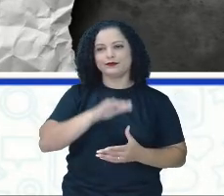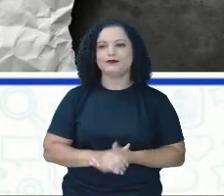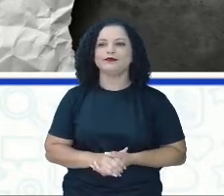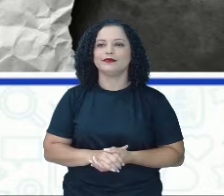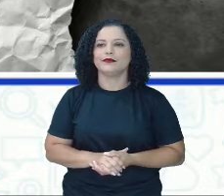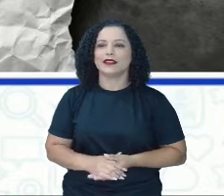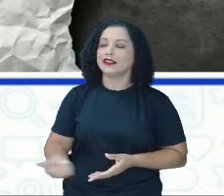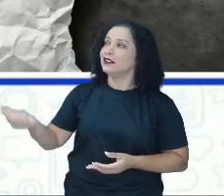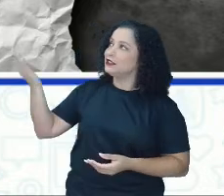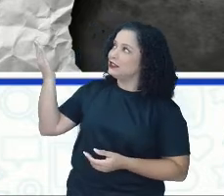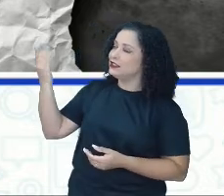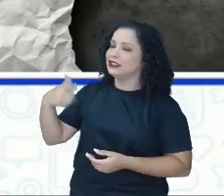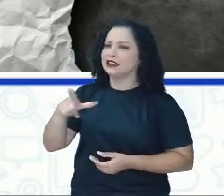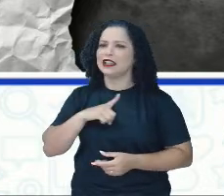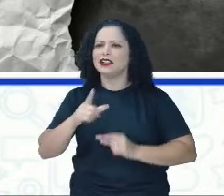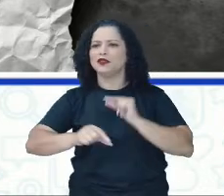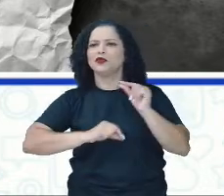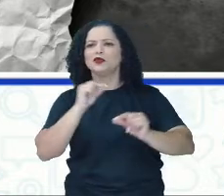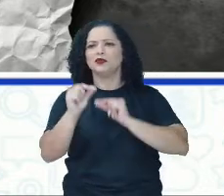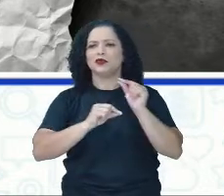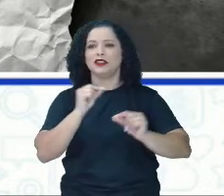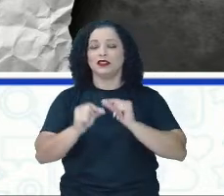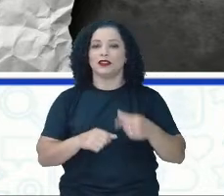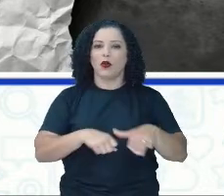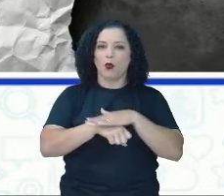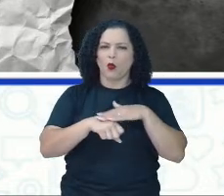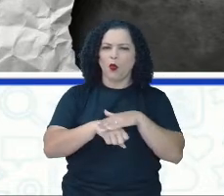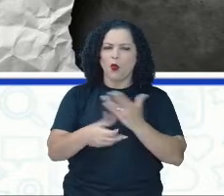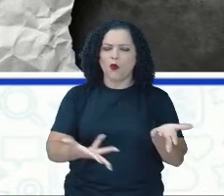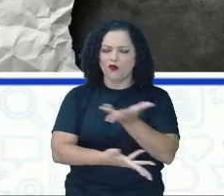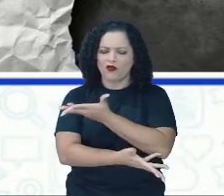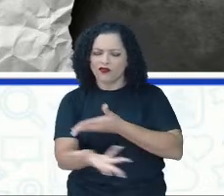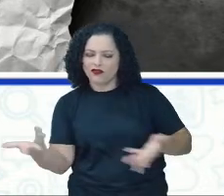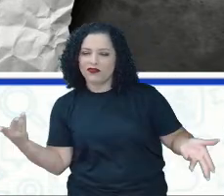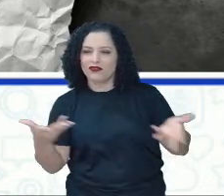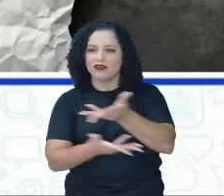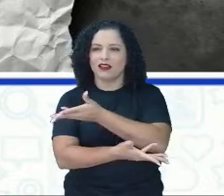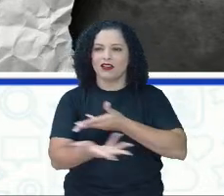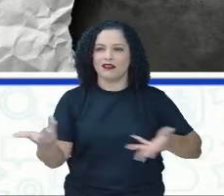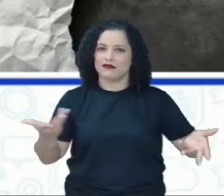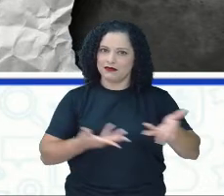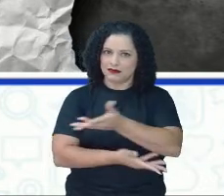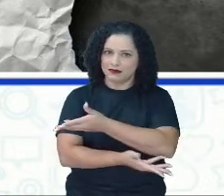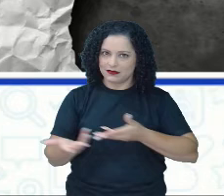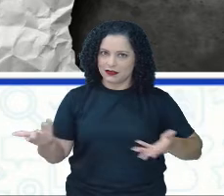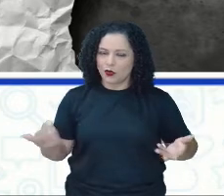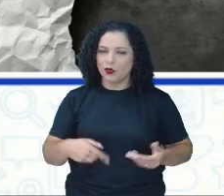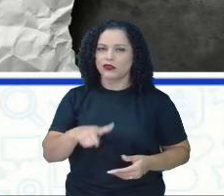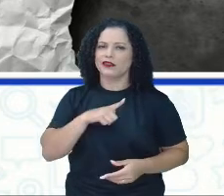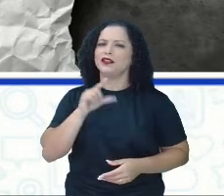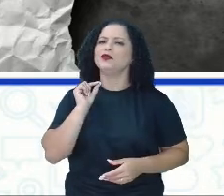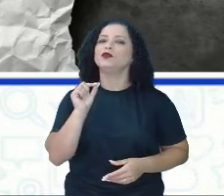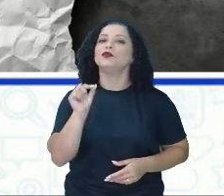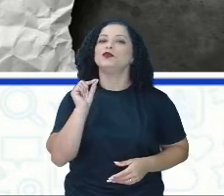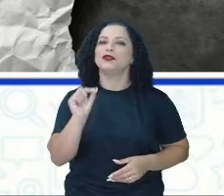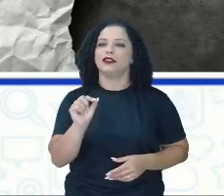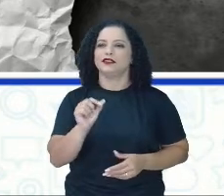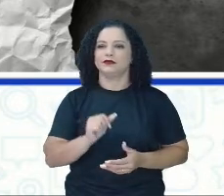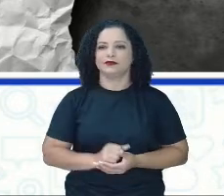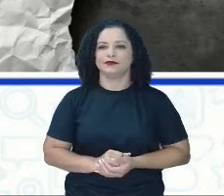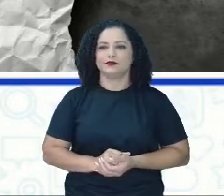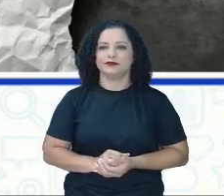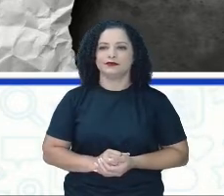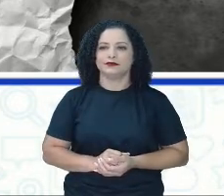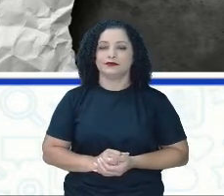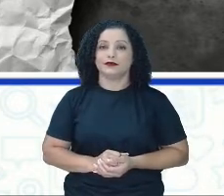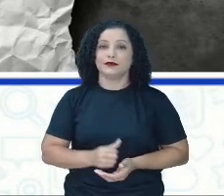uma seguinte situação. Nós temos na conversação, no conversation, nós temos a first